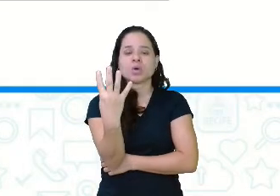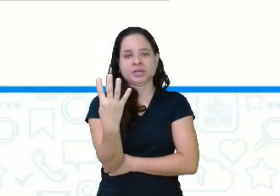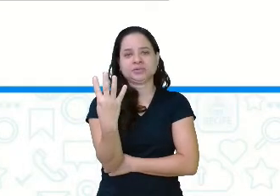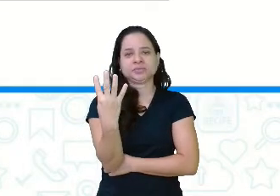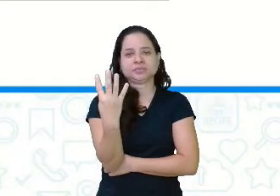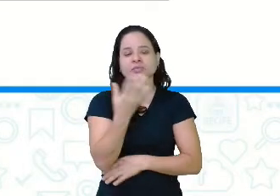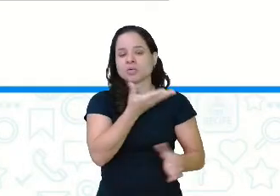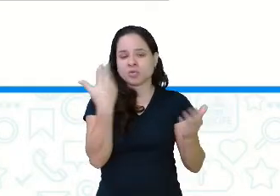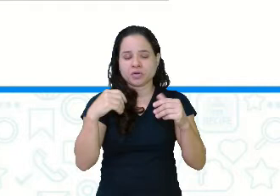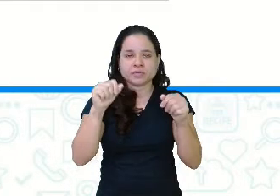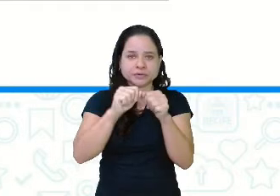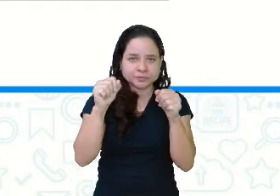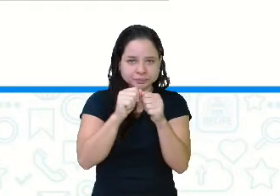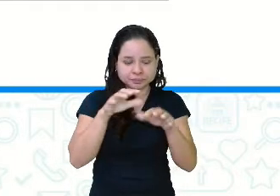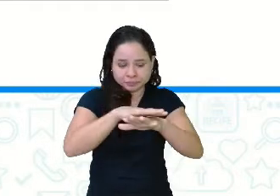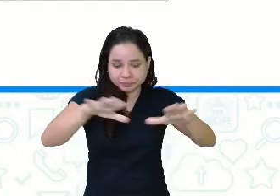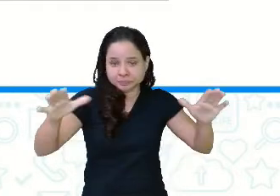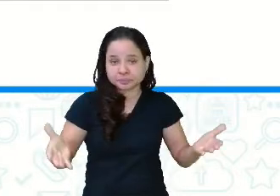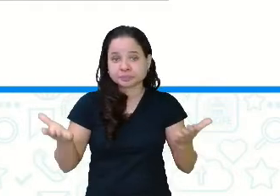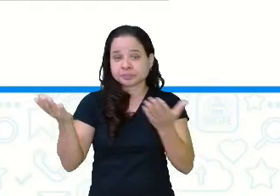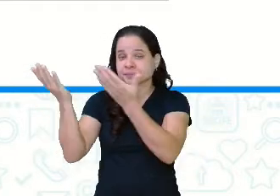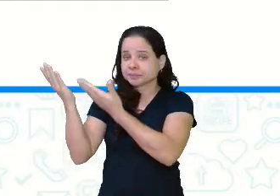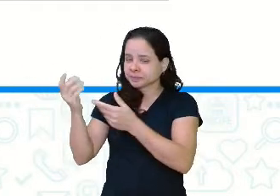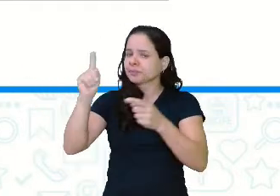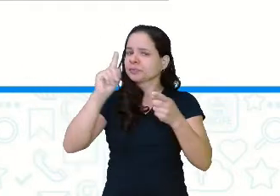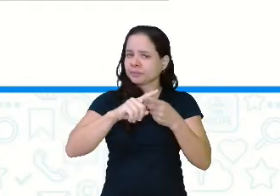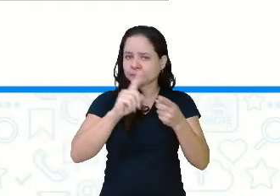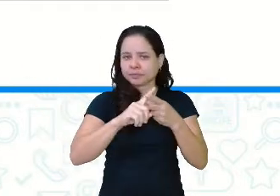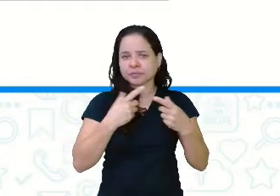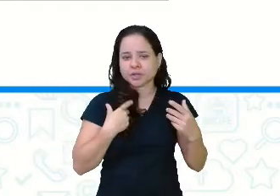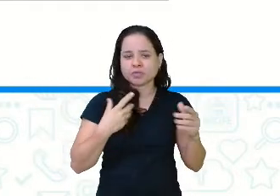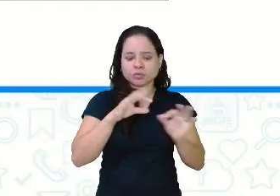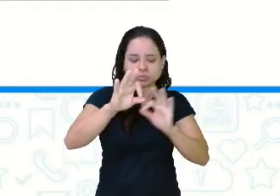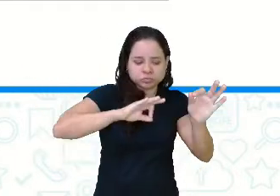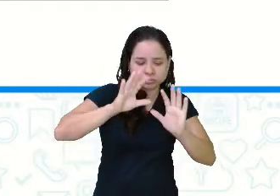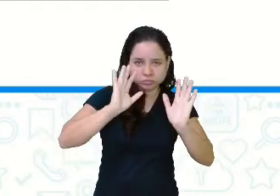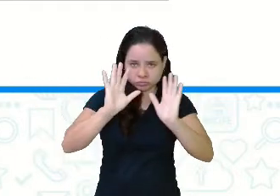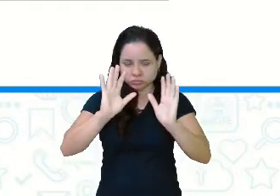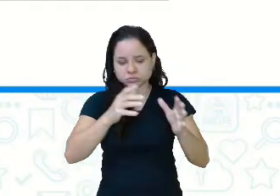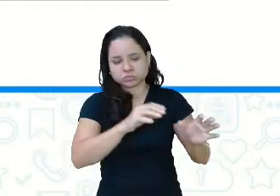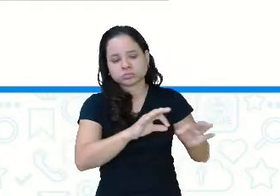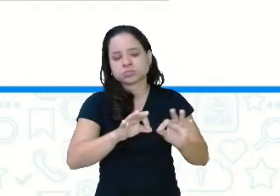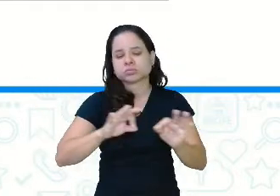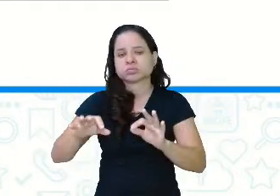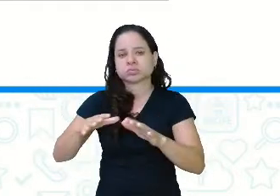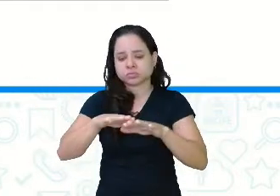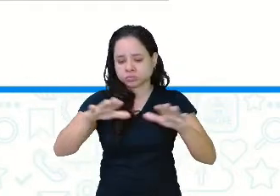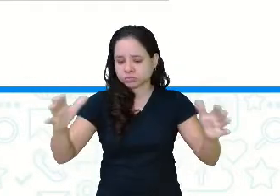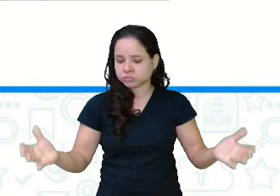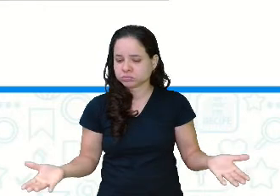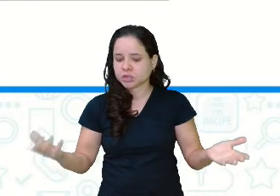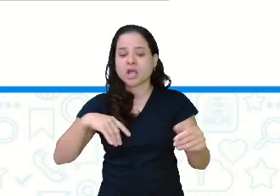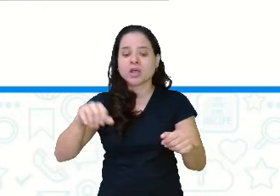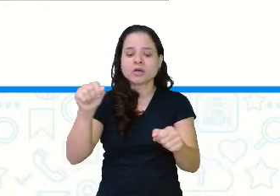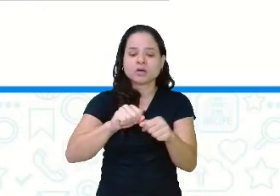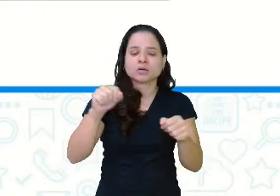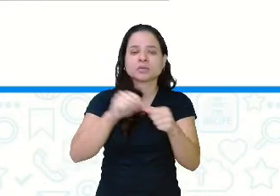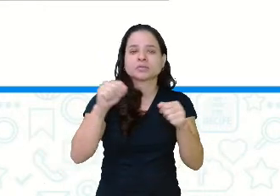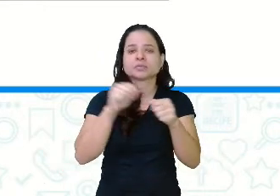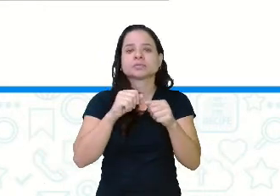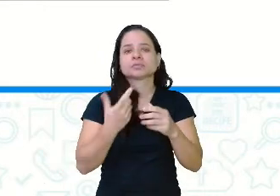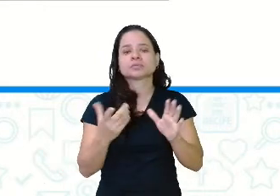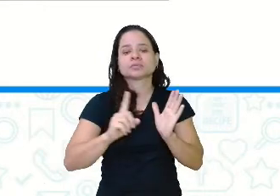1234. Vamos fazer aqui na mesa também. Vou colocar tudo de volta. E a gente vai fazer